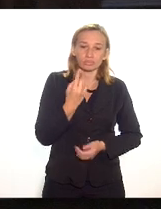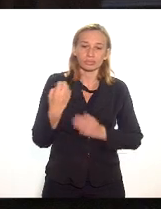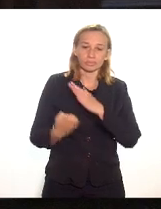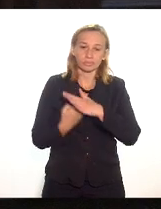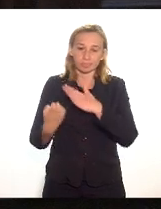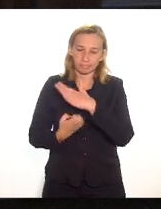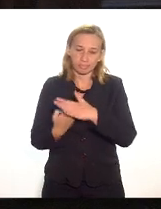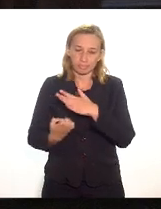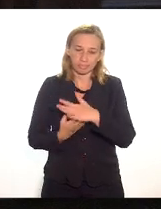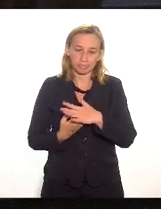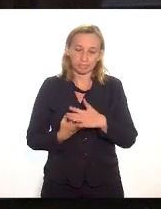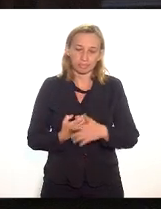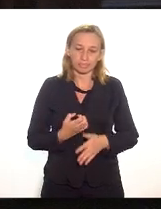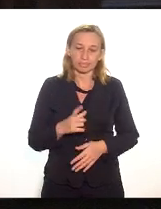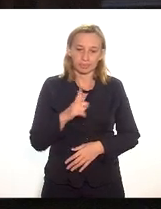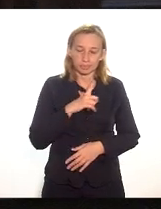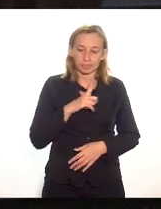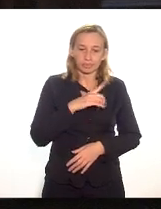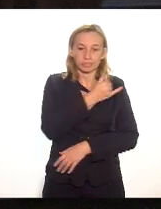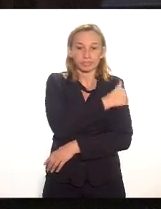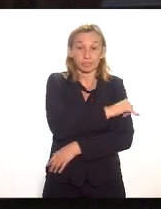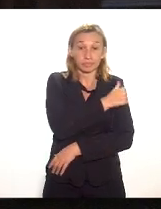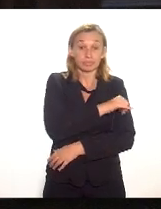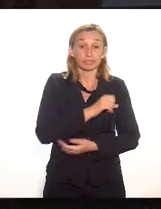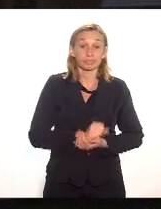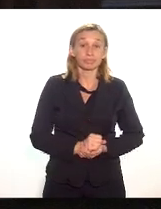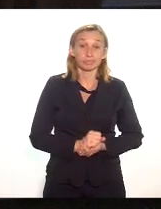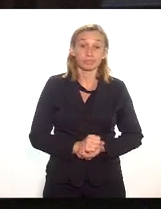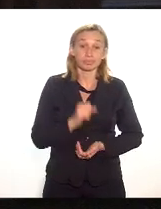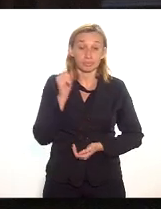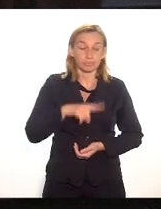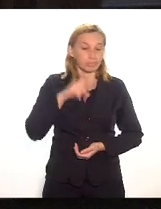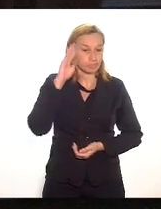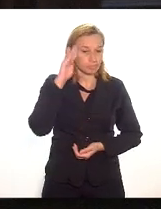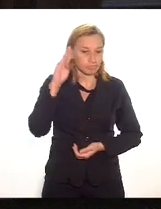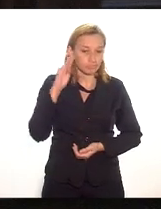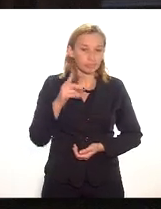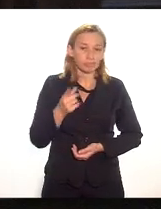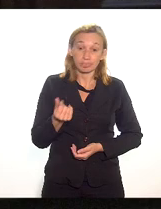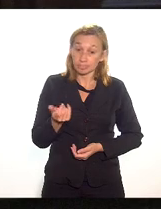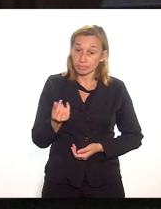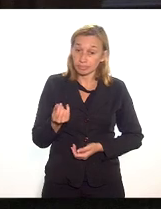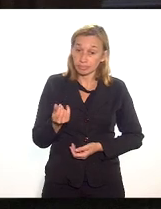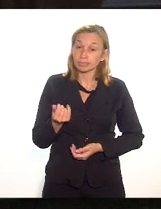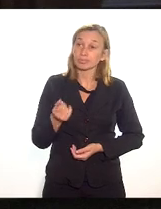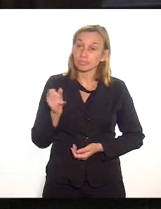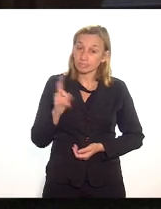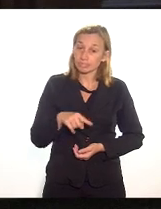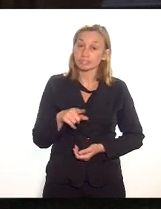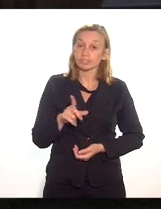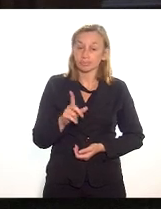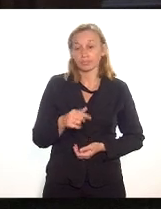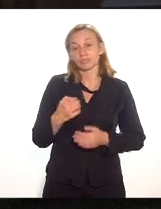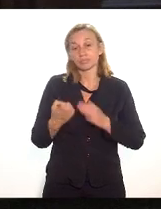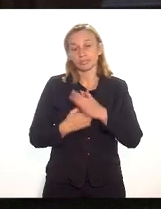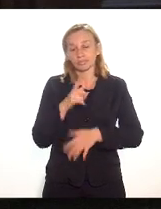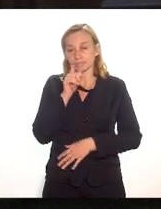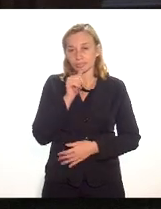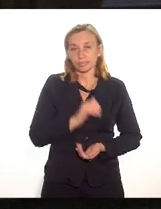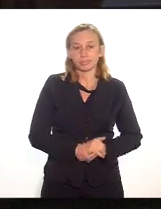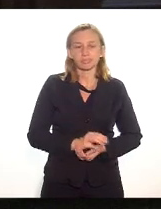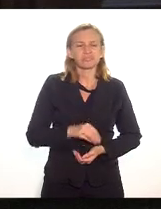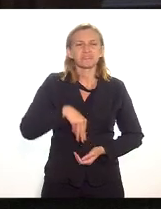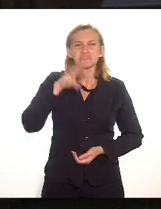tem, que é superavitária, ou seja, tem lucro, é a SEDAI. Para quem